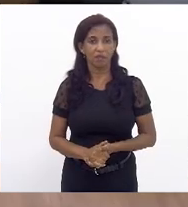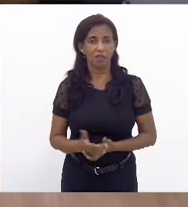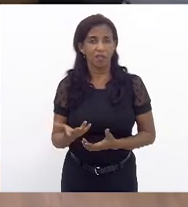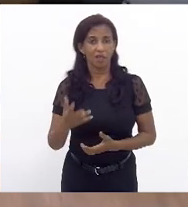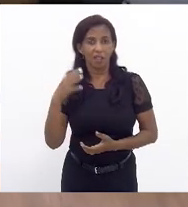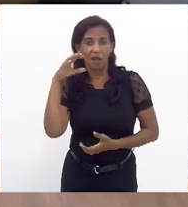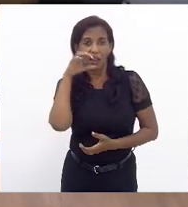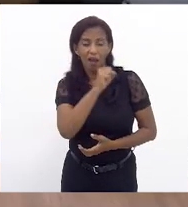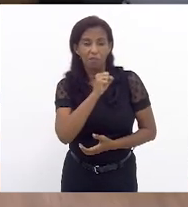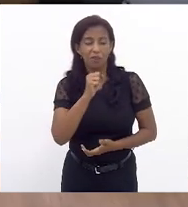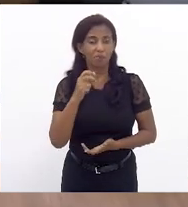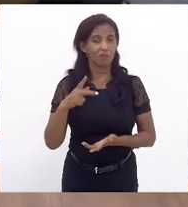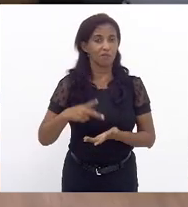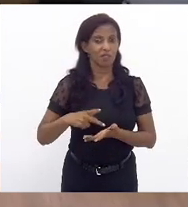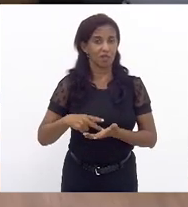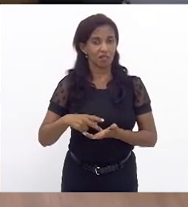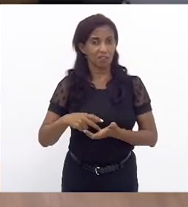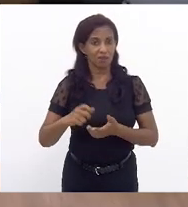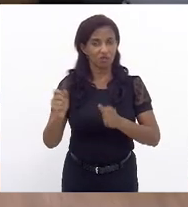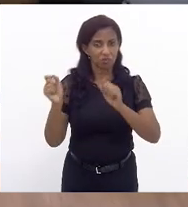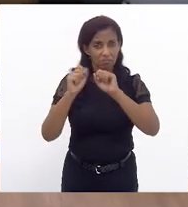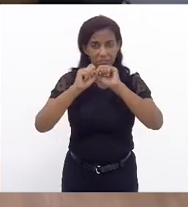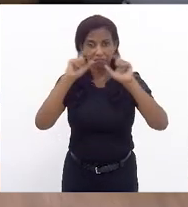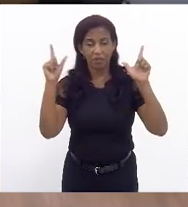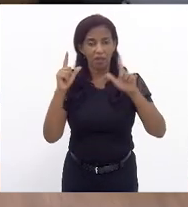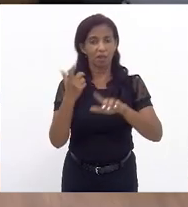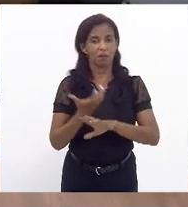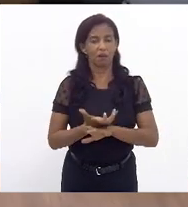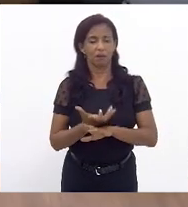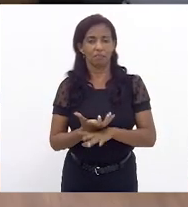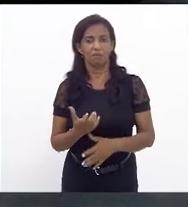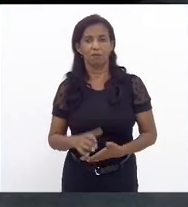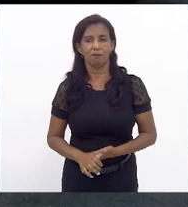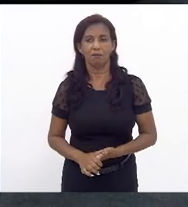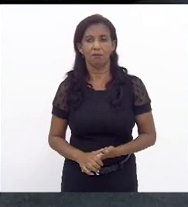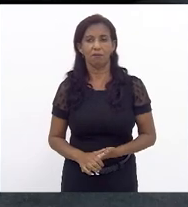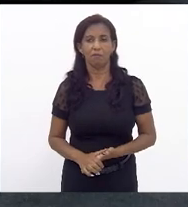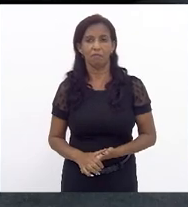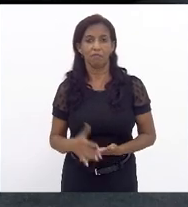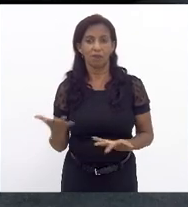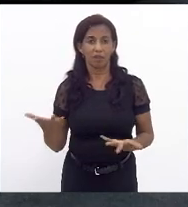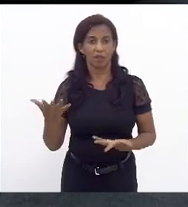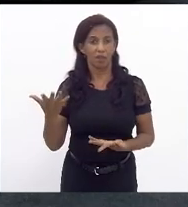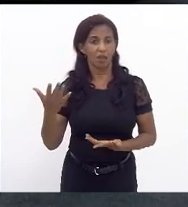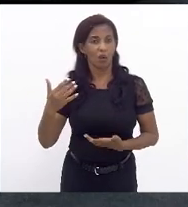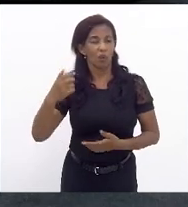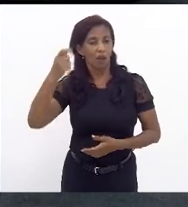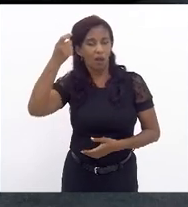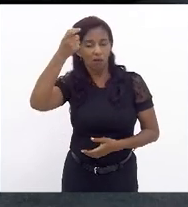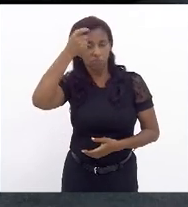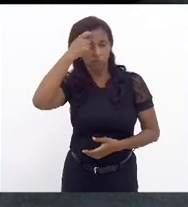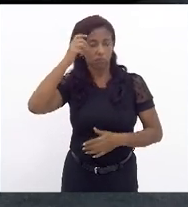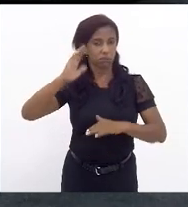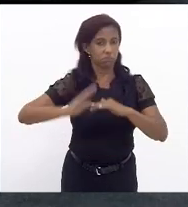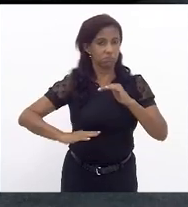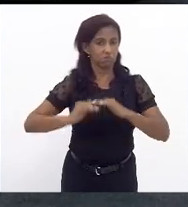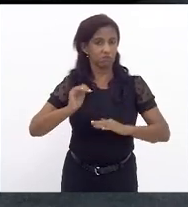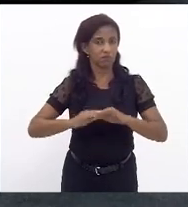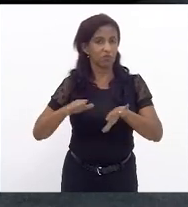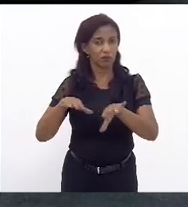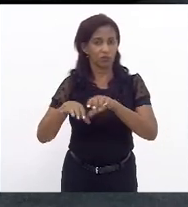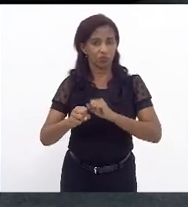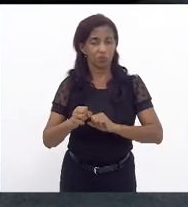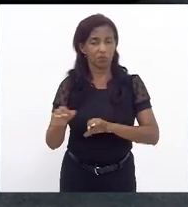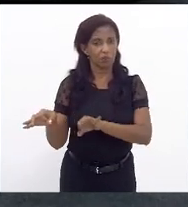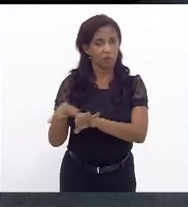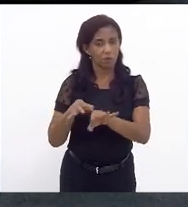nos tornamos verdadeiros experts em algumas matérias. E é, portanto, à luz da competência acadêmica e